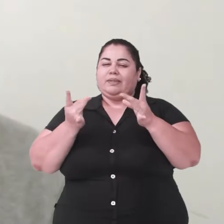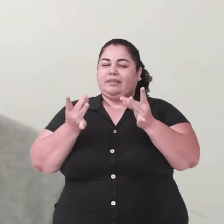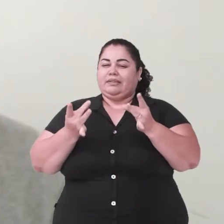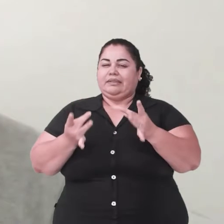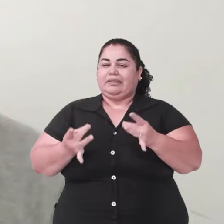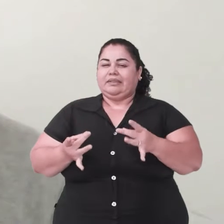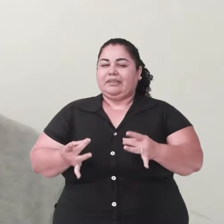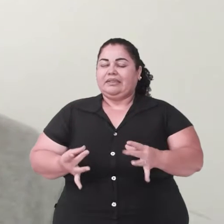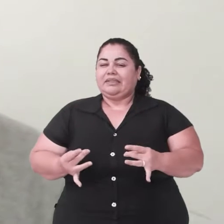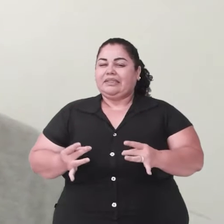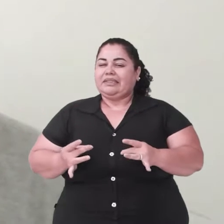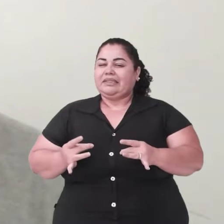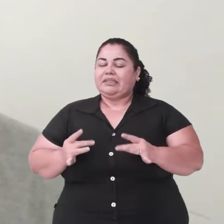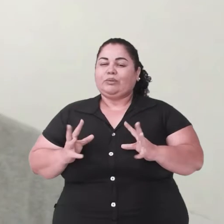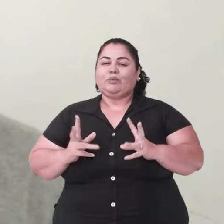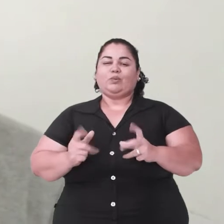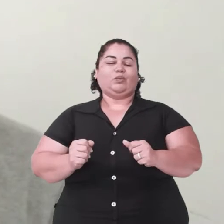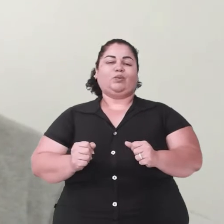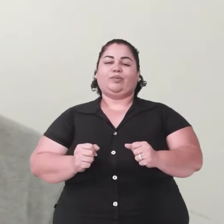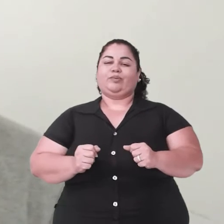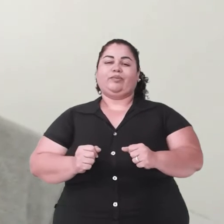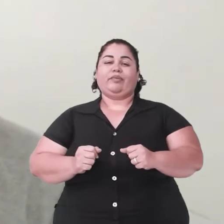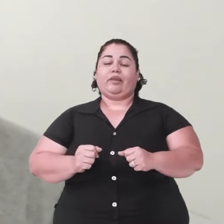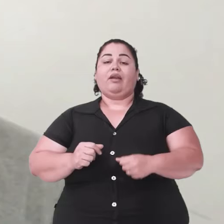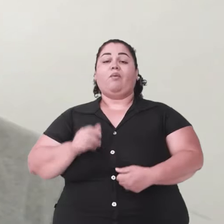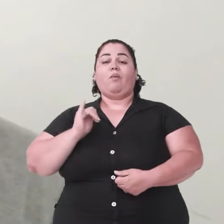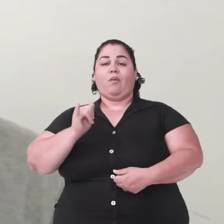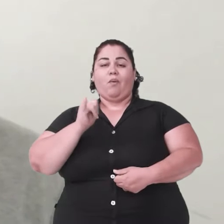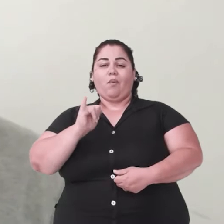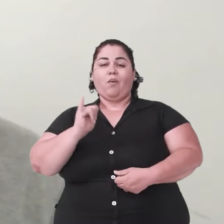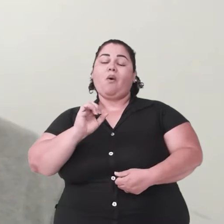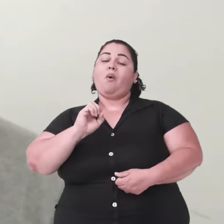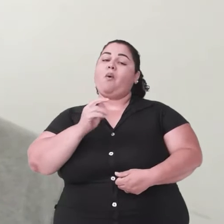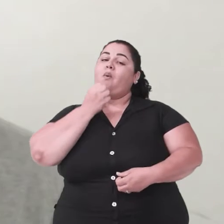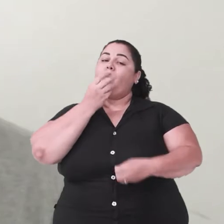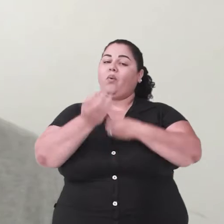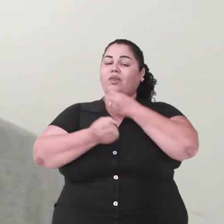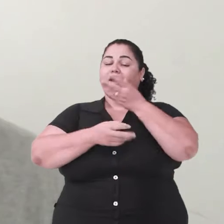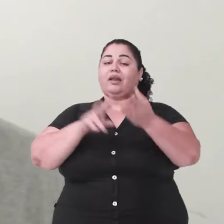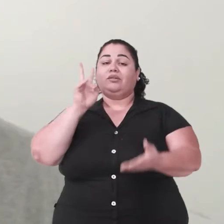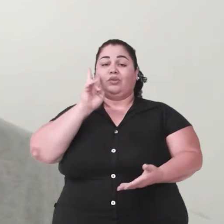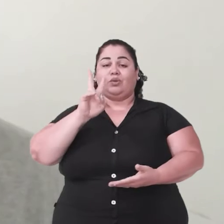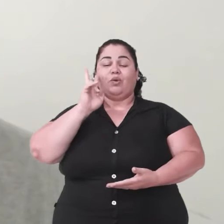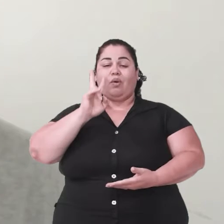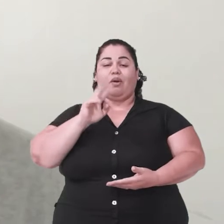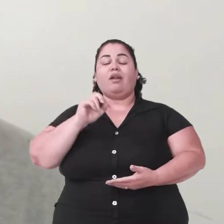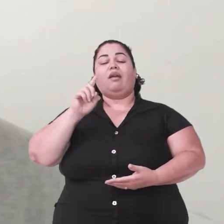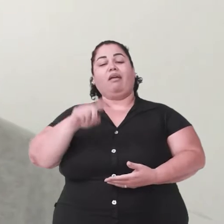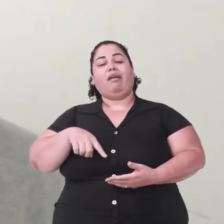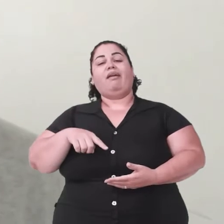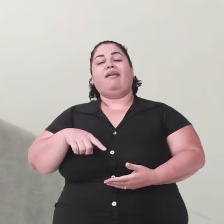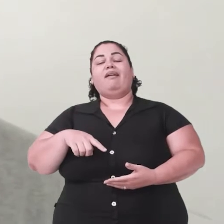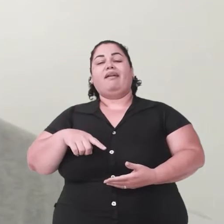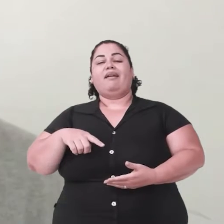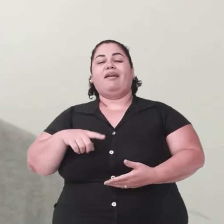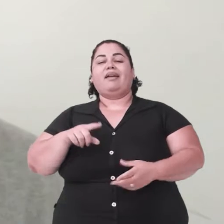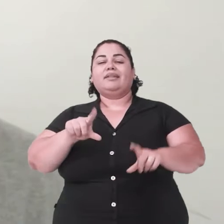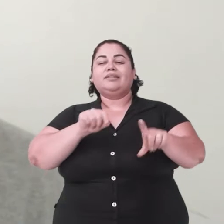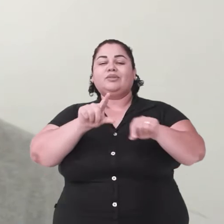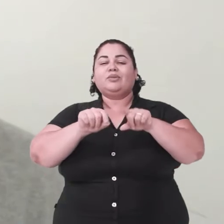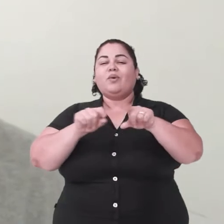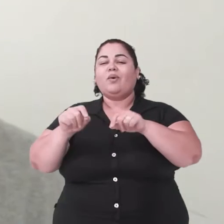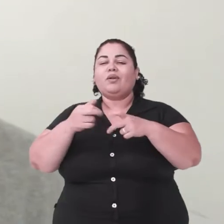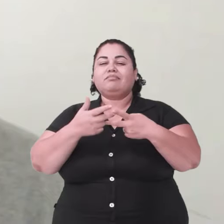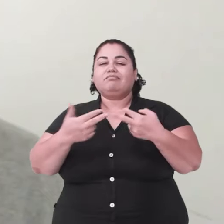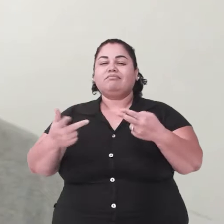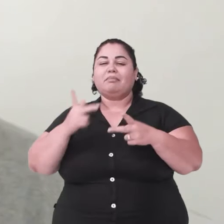tudo que aconteceu. Então, o ato de contar uma história é sempre o ato de uma